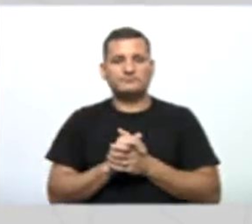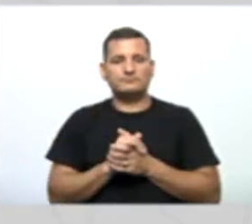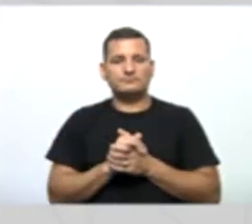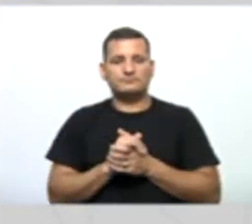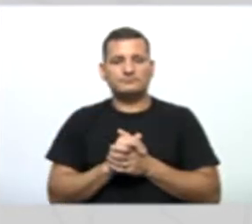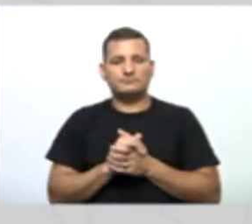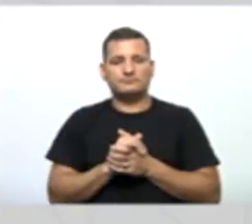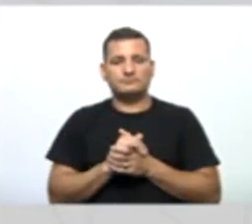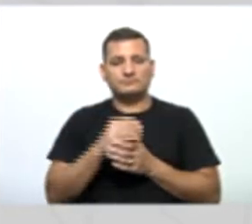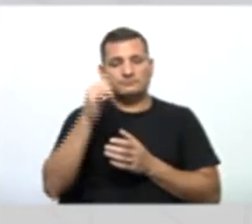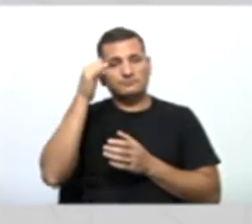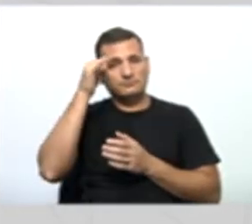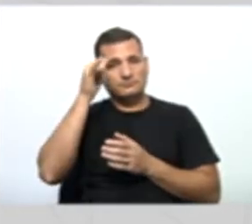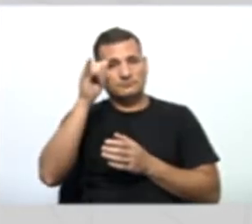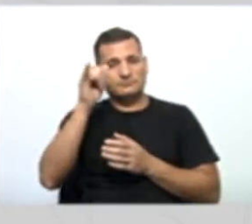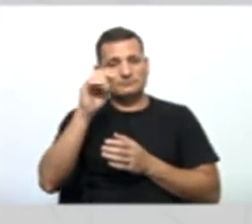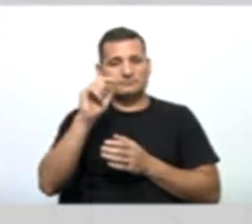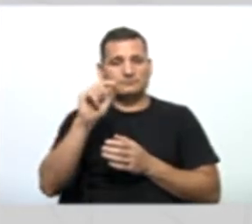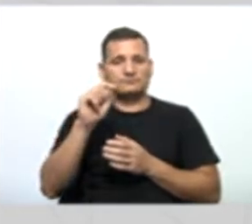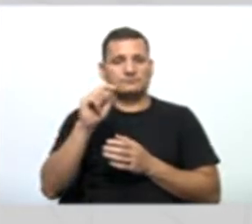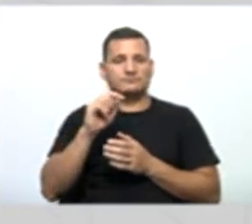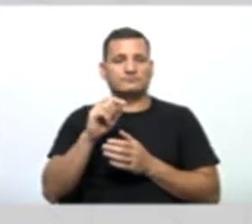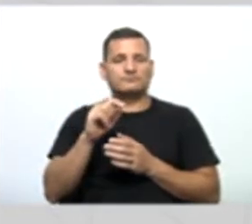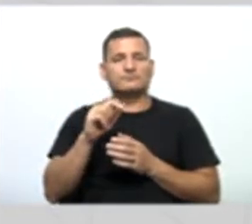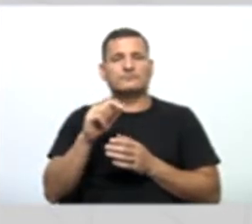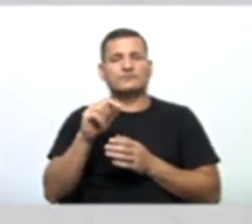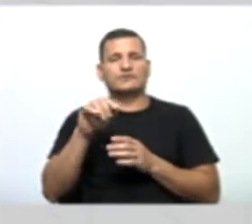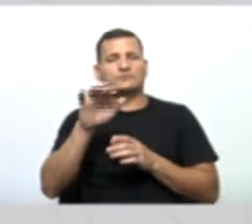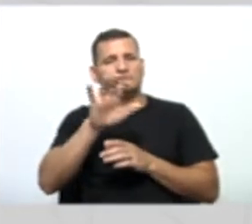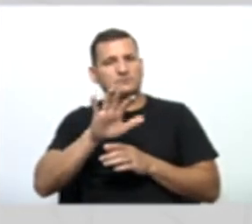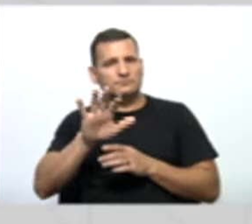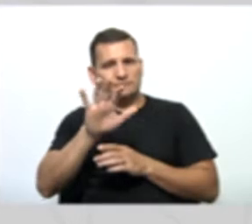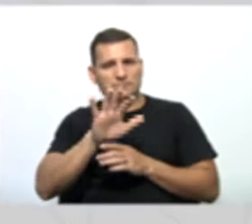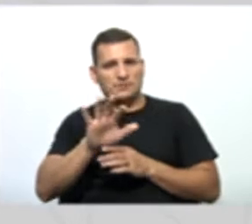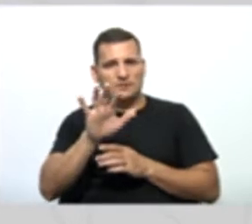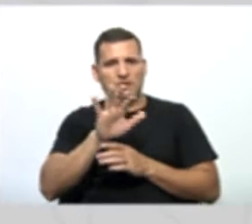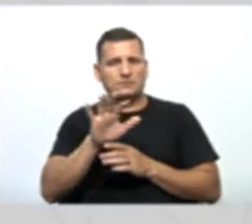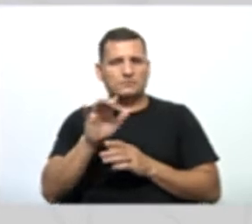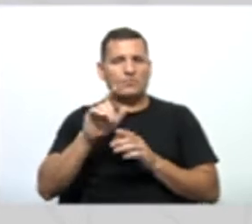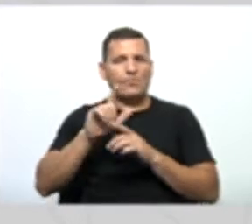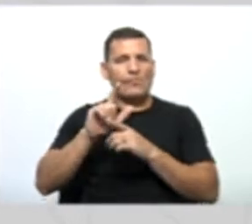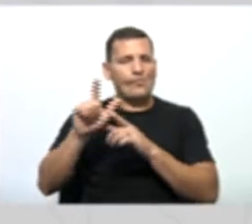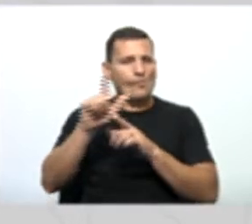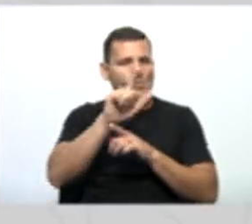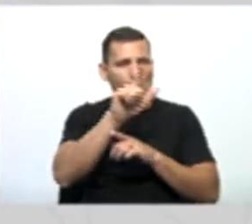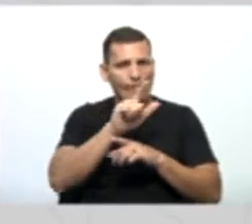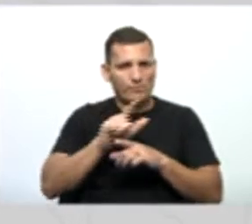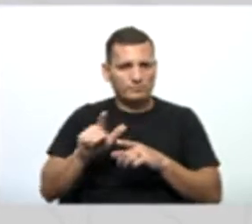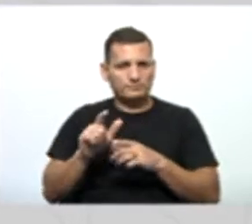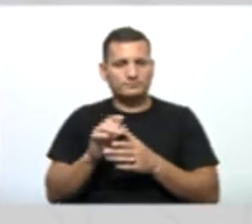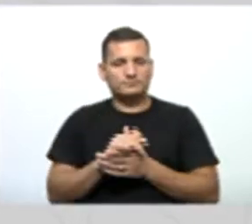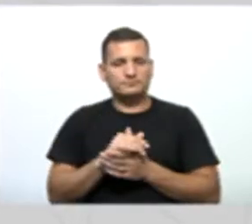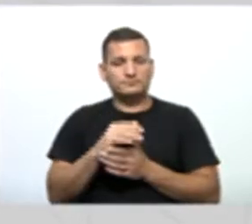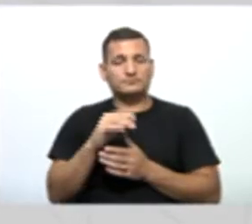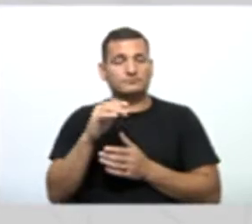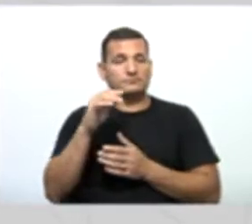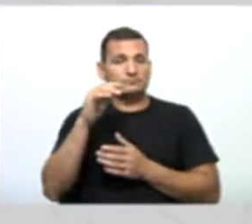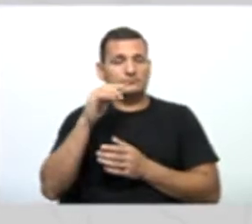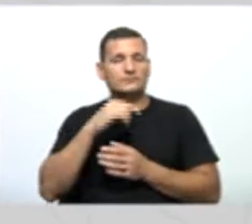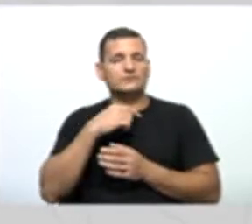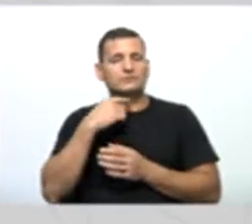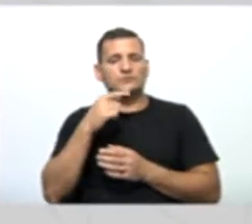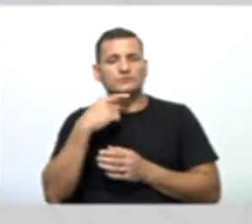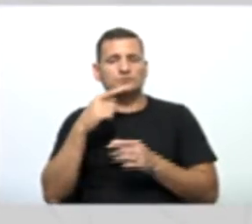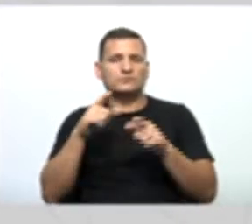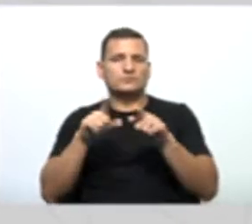página. Evite deixar quantidades iguais de espaço, né, em branco entre os elementos. Evite criar dúvidas sobre a